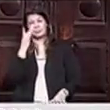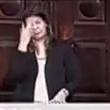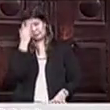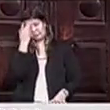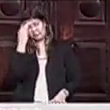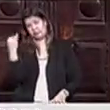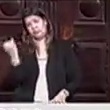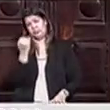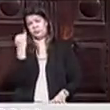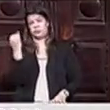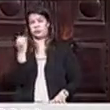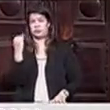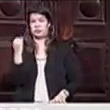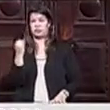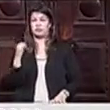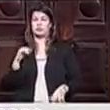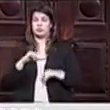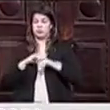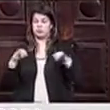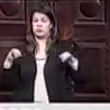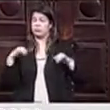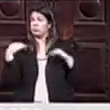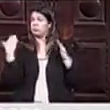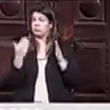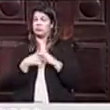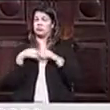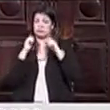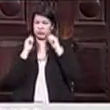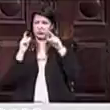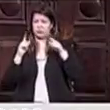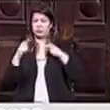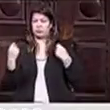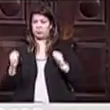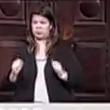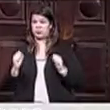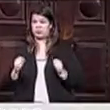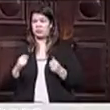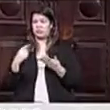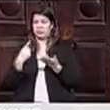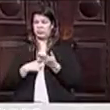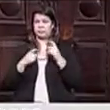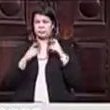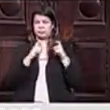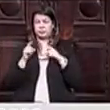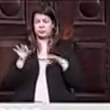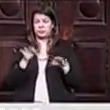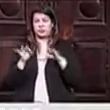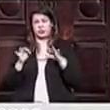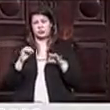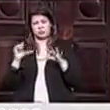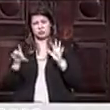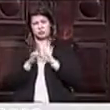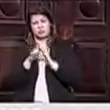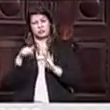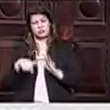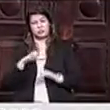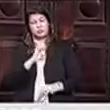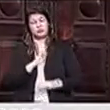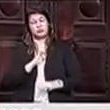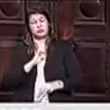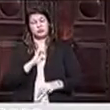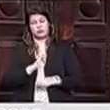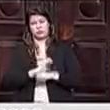dia importante e conclamo a todos, com muita atenção, possamos discutir o projeto de lei dos estados, do teto dos